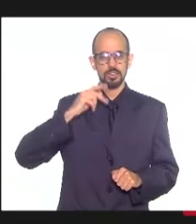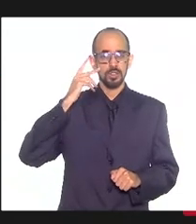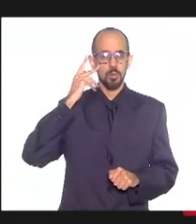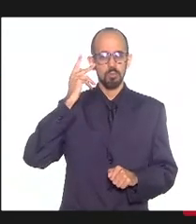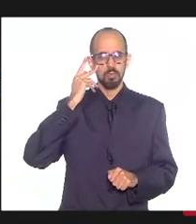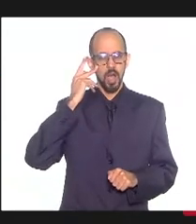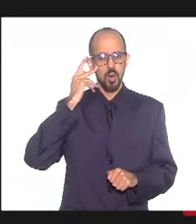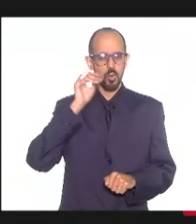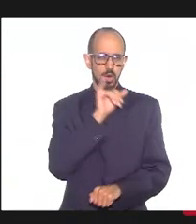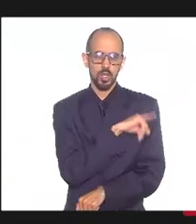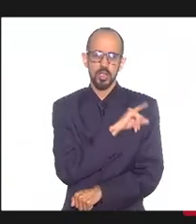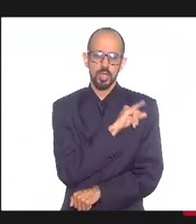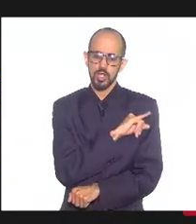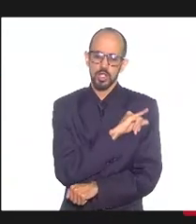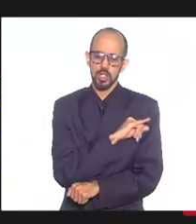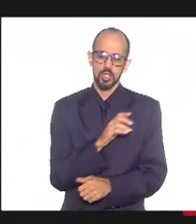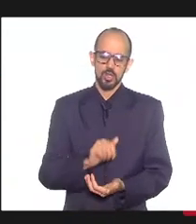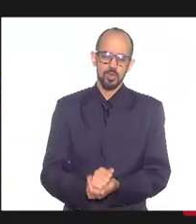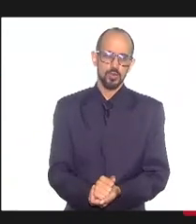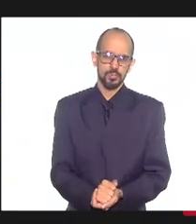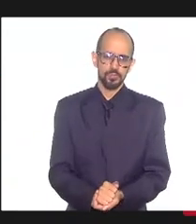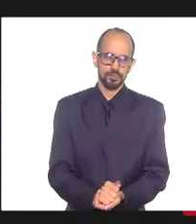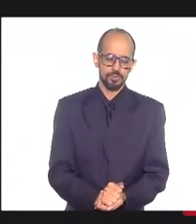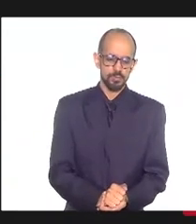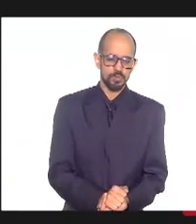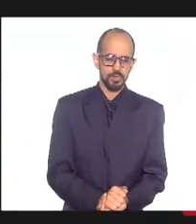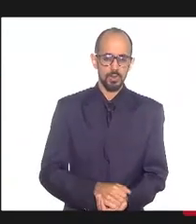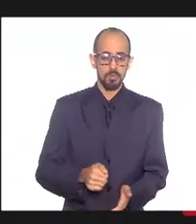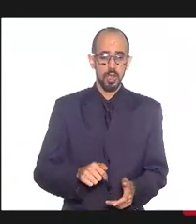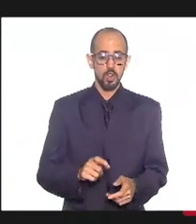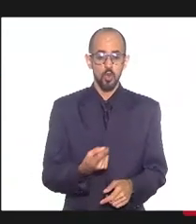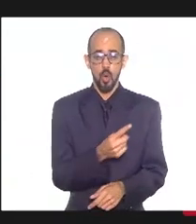na Bacia de Campos, também a questão do pré-sal.